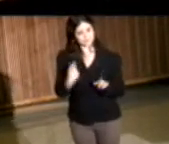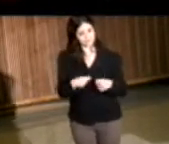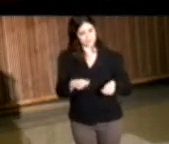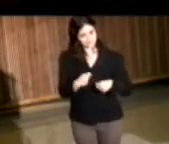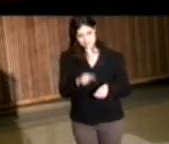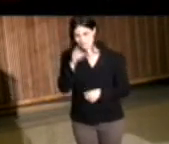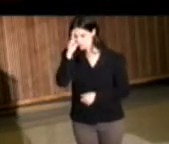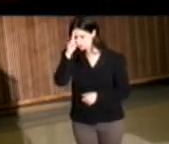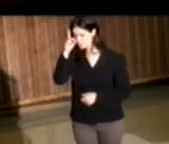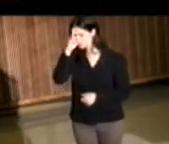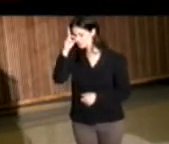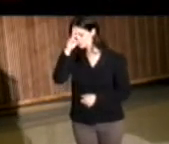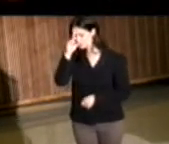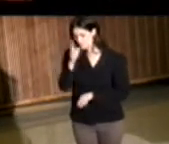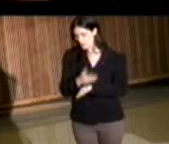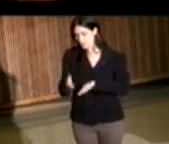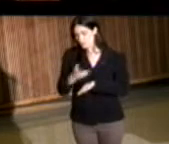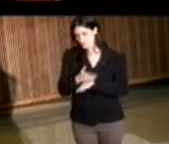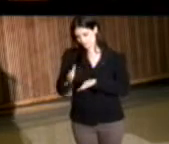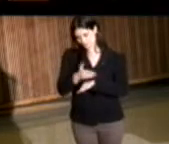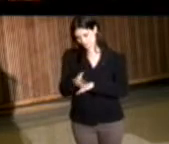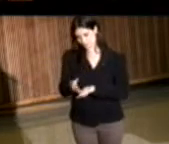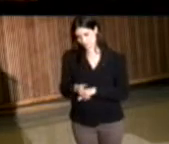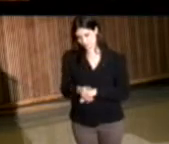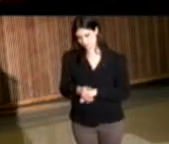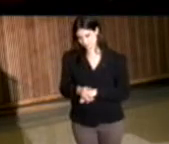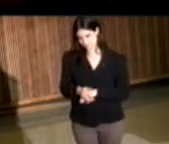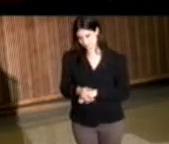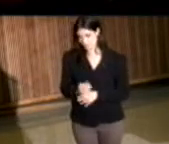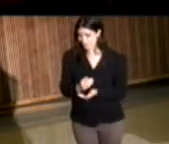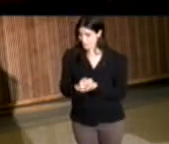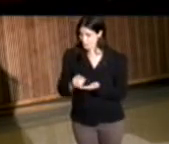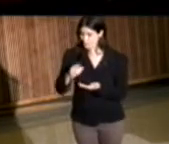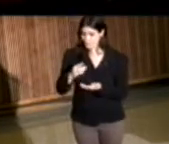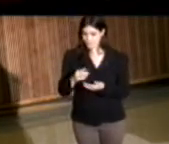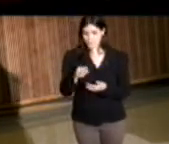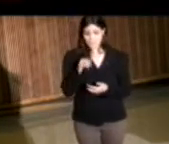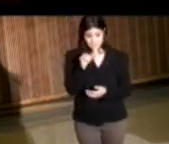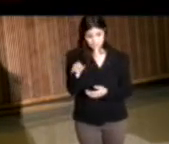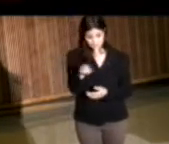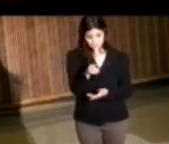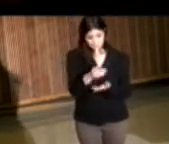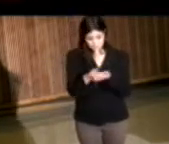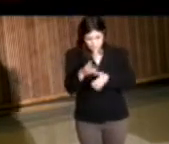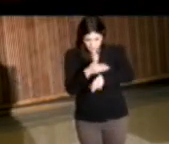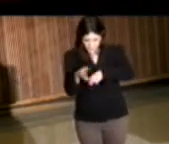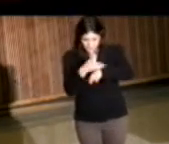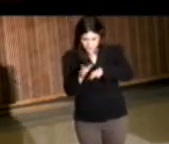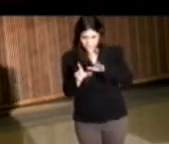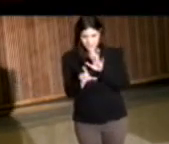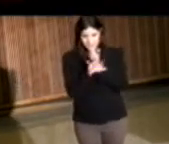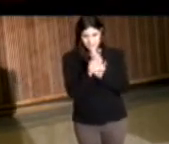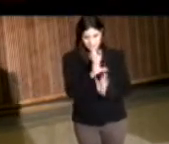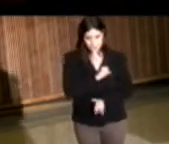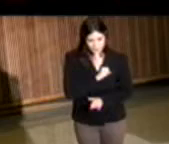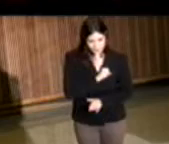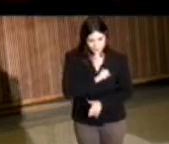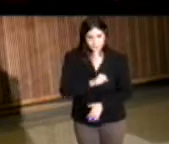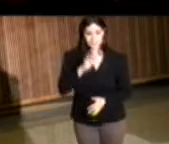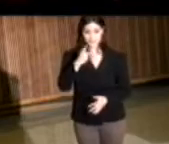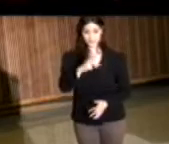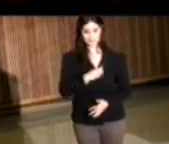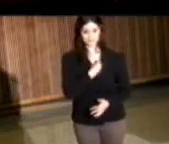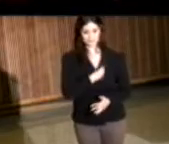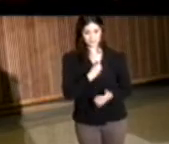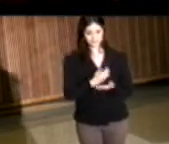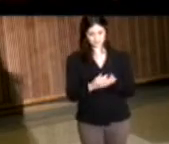Começa a viver isso. A tua vida passa a ter significado, e a tua vida faz diferença